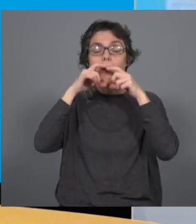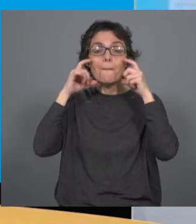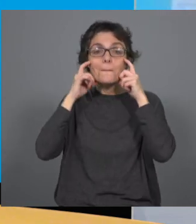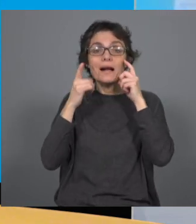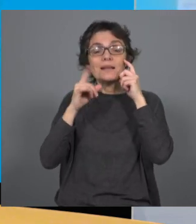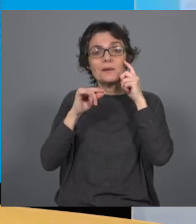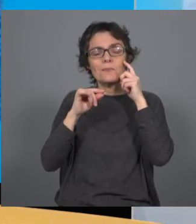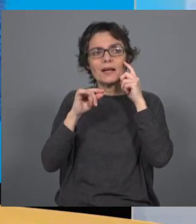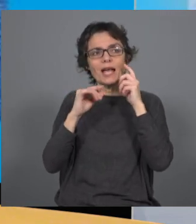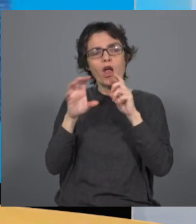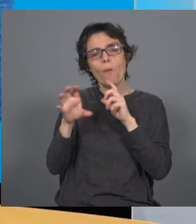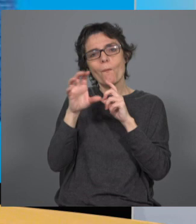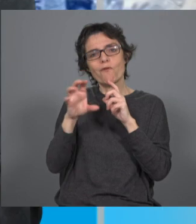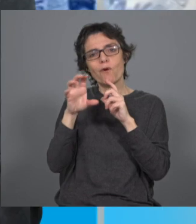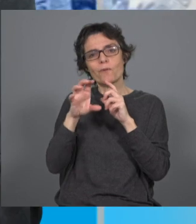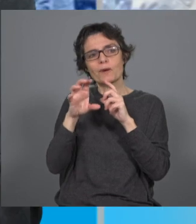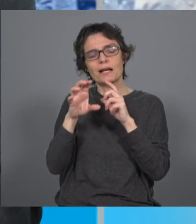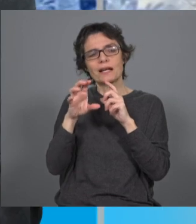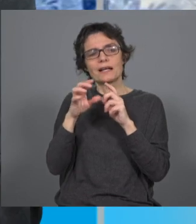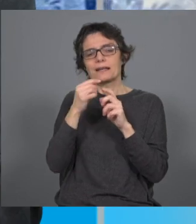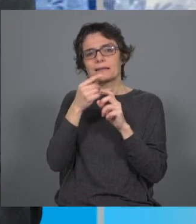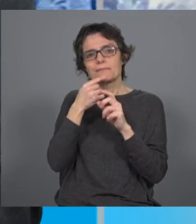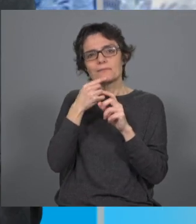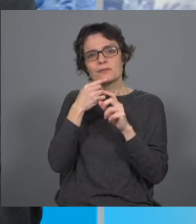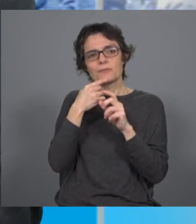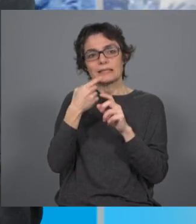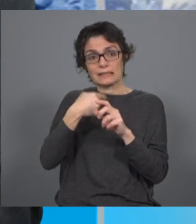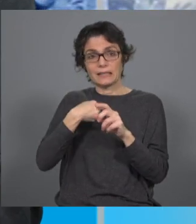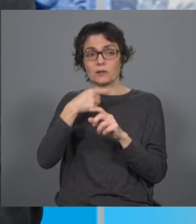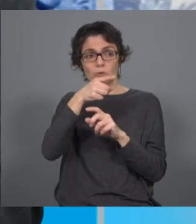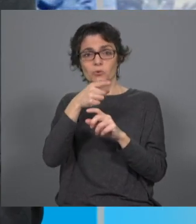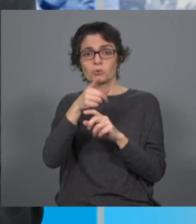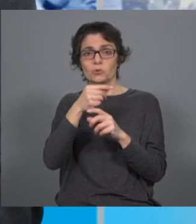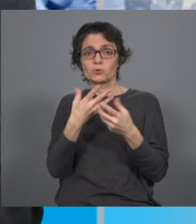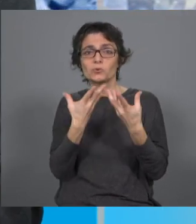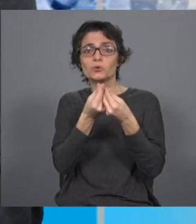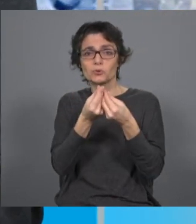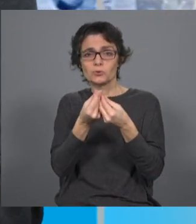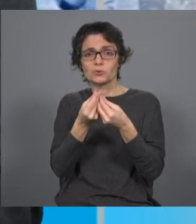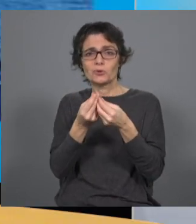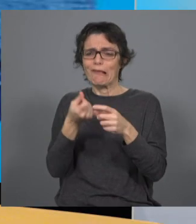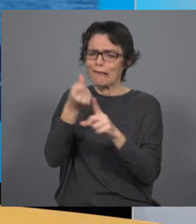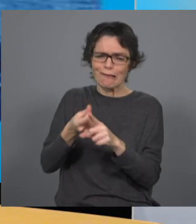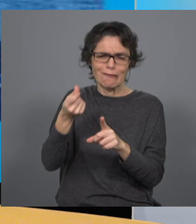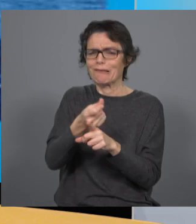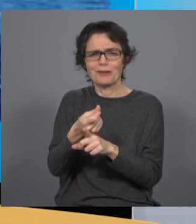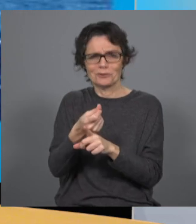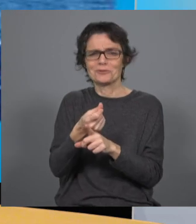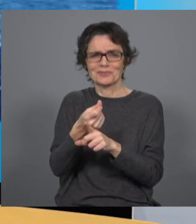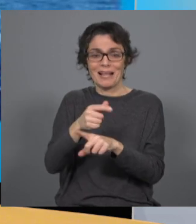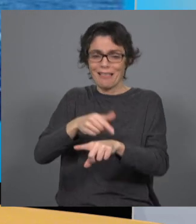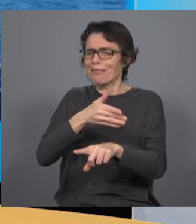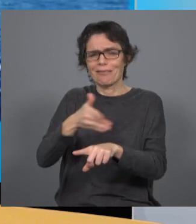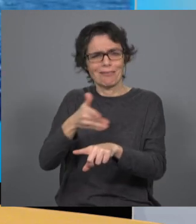esta fragilidade tende a criar mais empatia, mais união, a trazer ao de